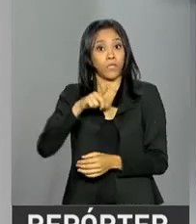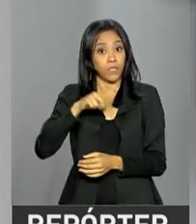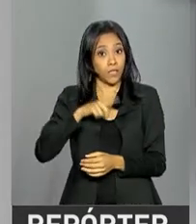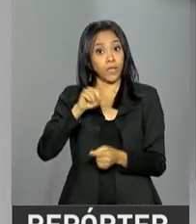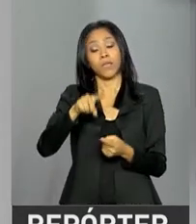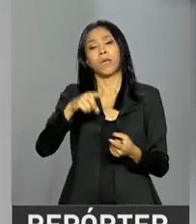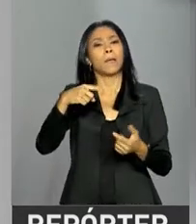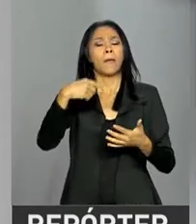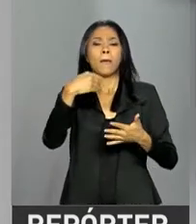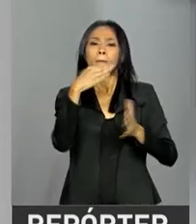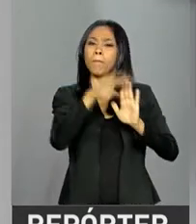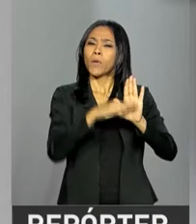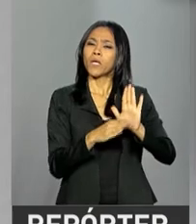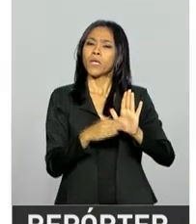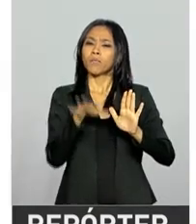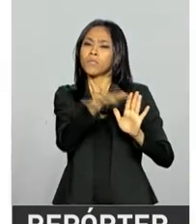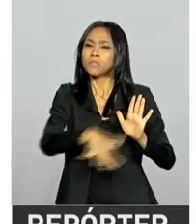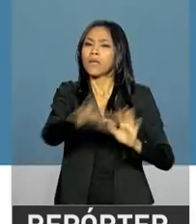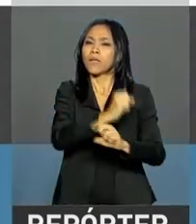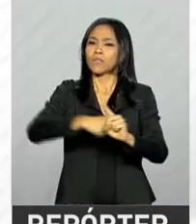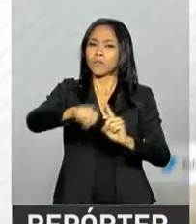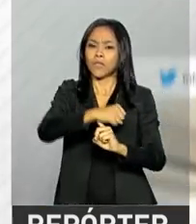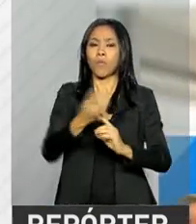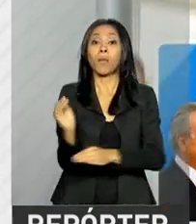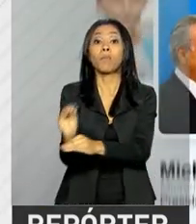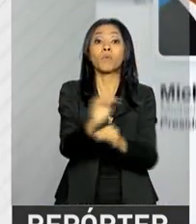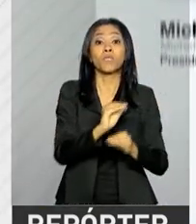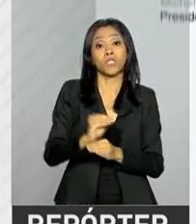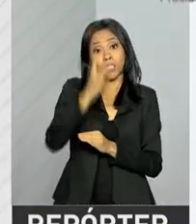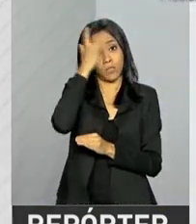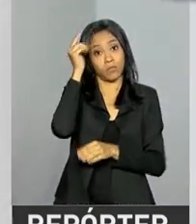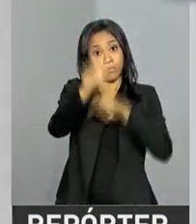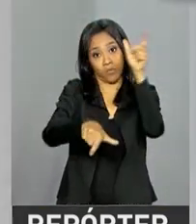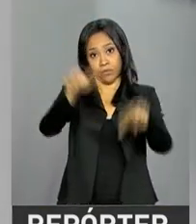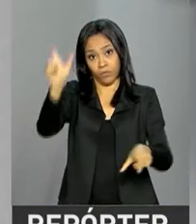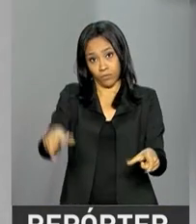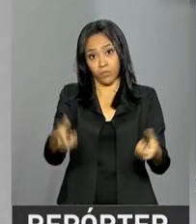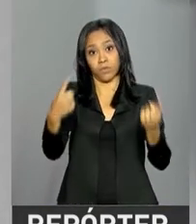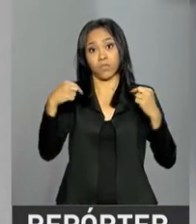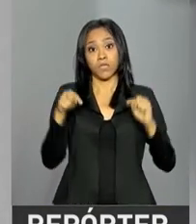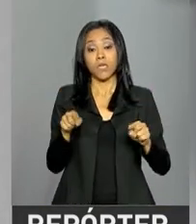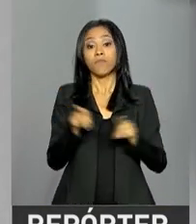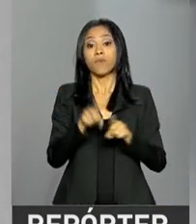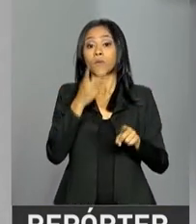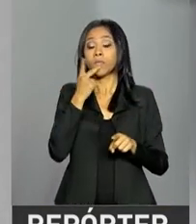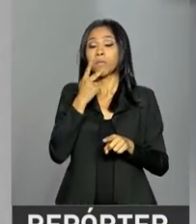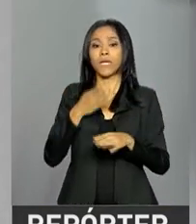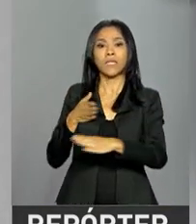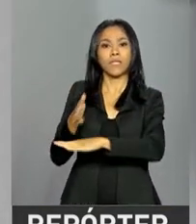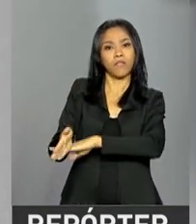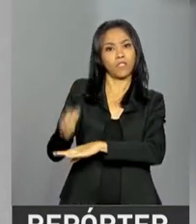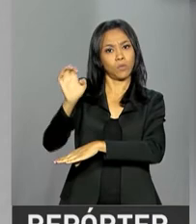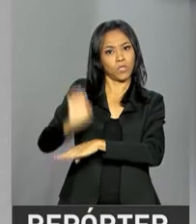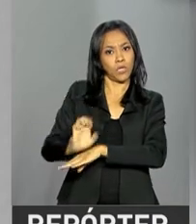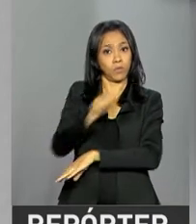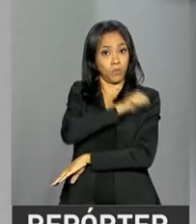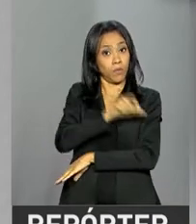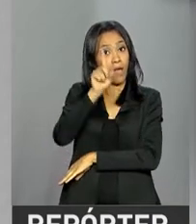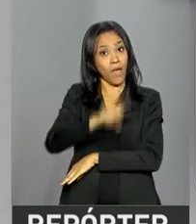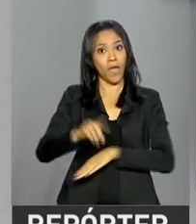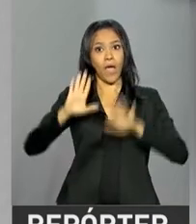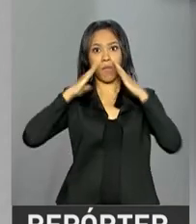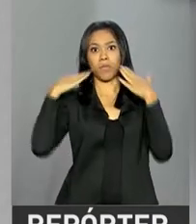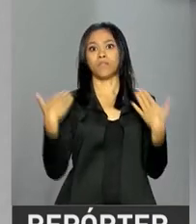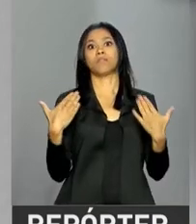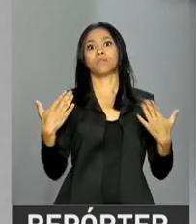social para acolher os mais vulneráveis michel temer destacou ainda que a intervenção no rio é uma vitrine e o que se faz lá é